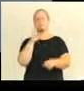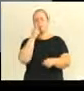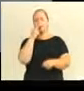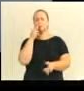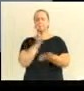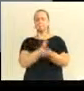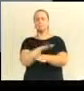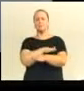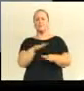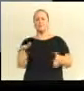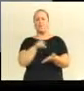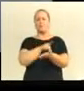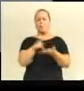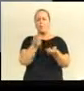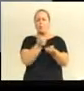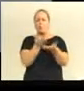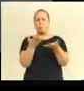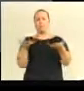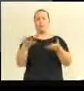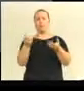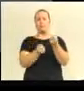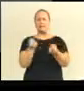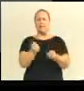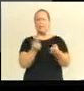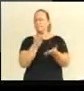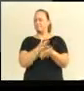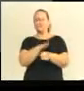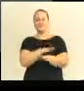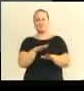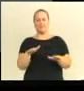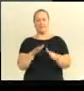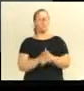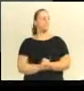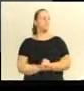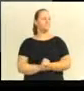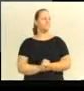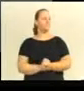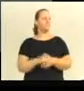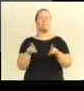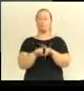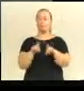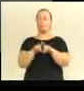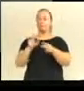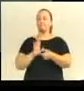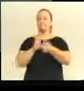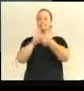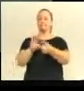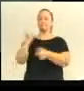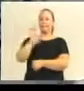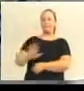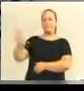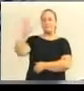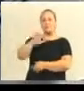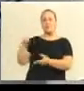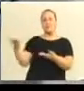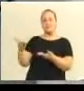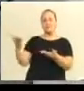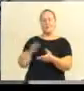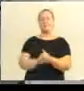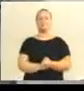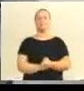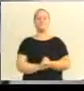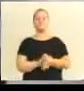tendo a valorização dos seus imóveis com a imagem da tv ele quer também fala da concretização da parceria firmada entre a câmara de vereadores de